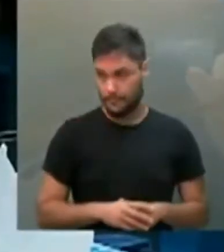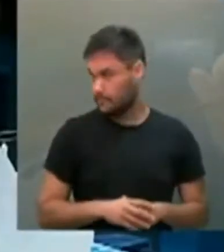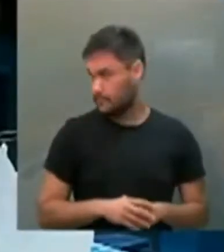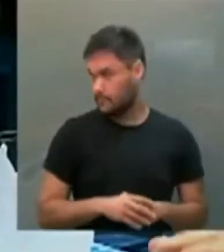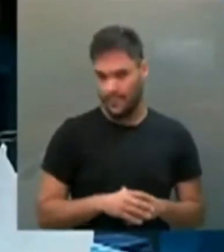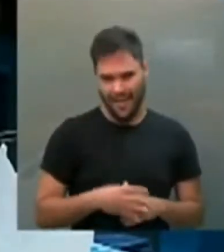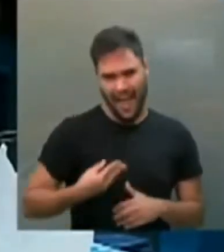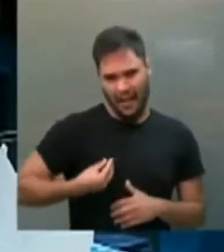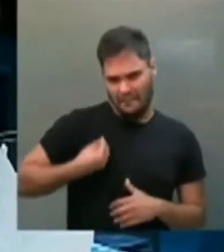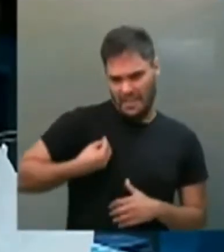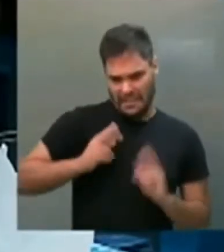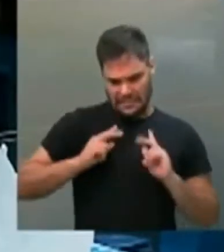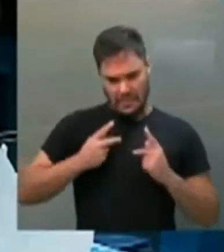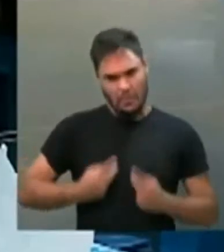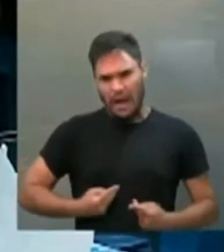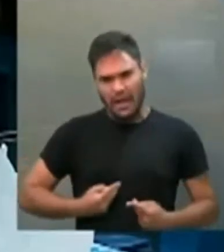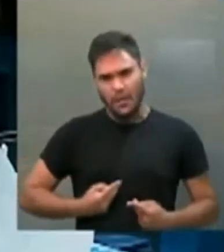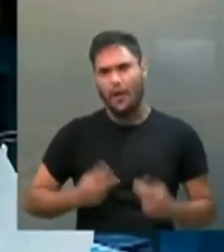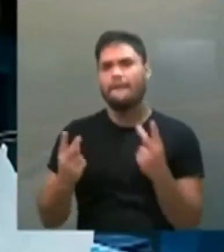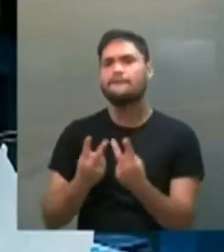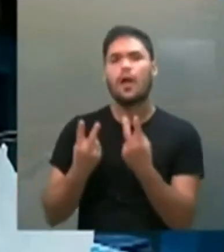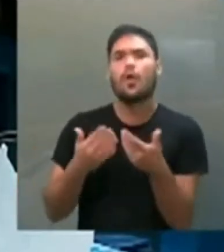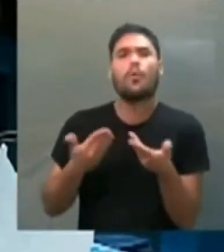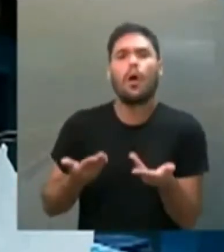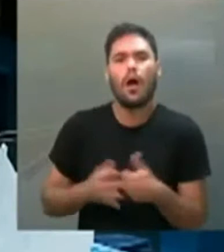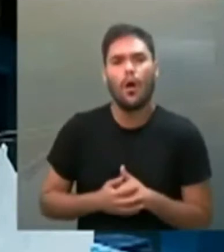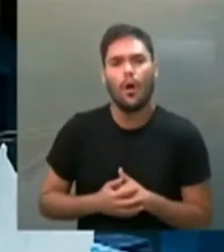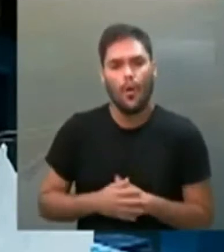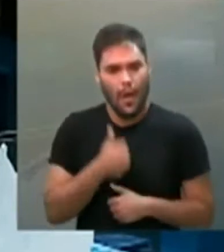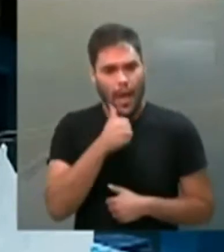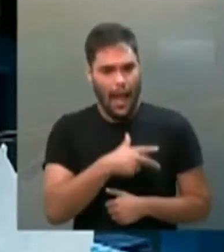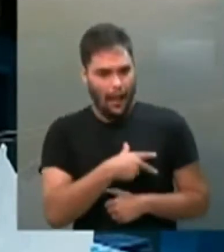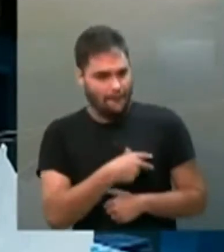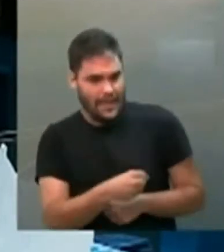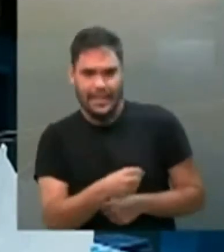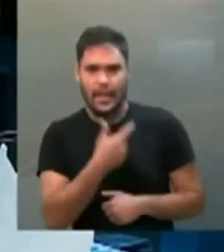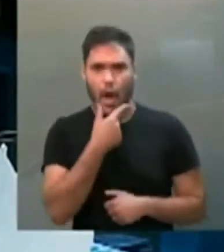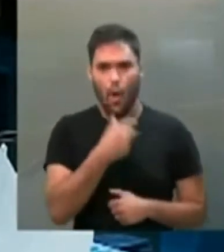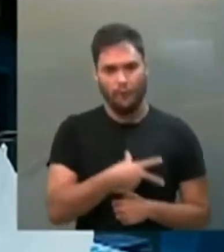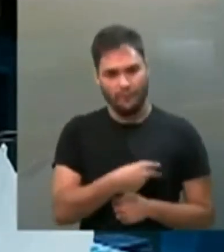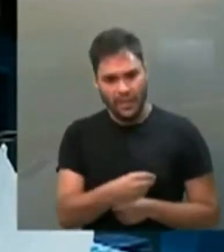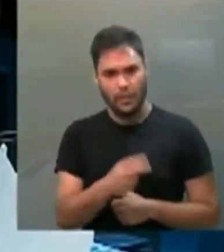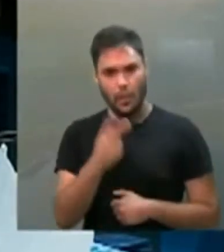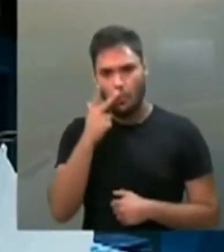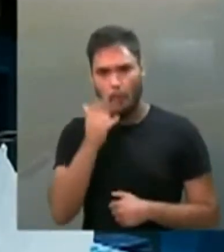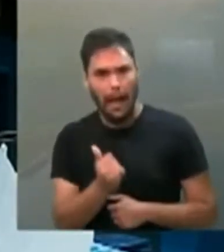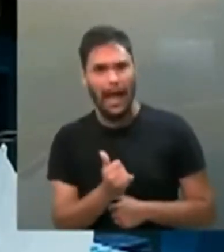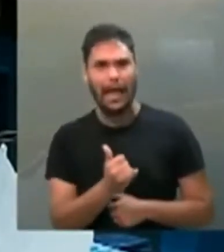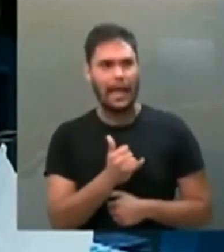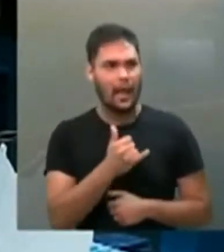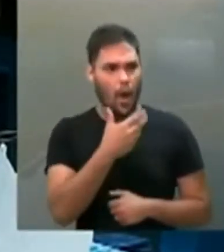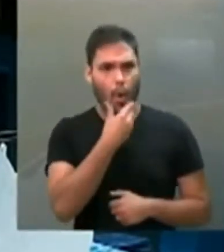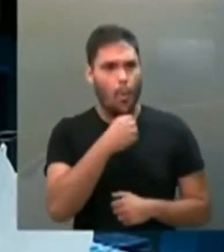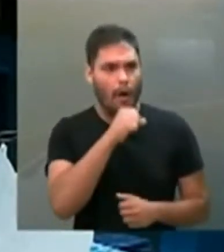Quanto que vale a vida humana? Quanto que vale a vida de uma filha, de um filho, de um pai, de um